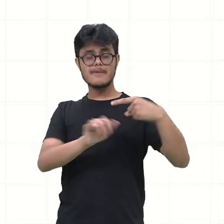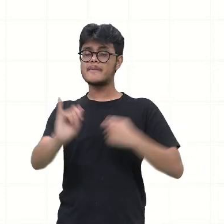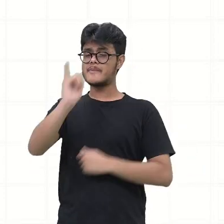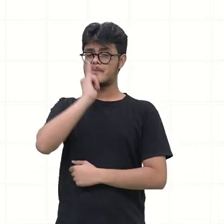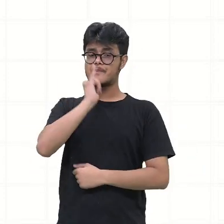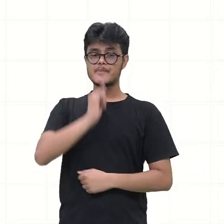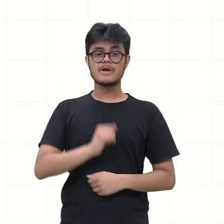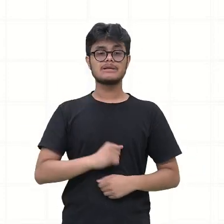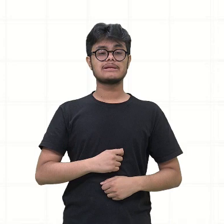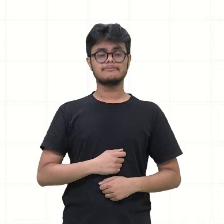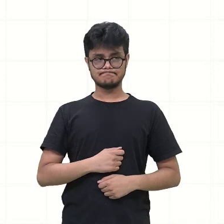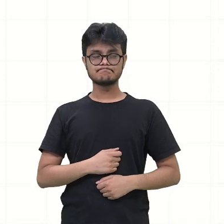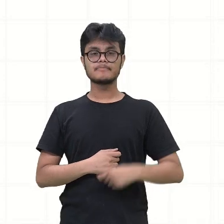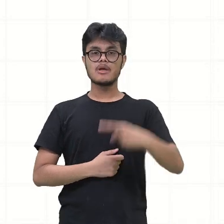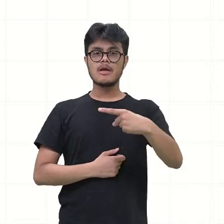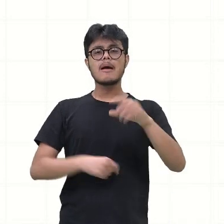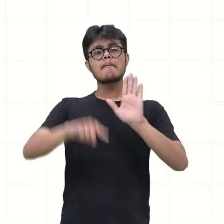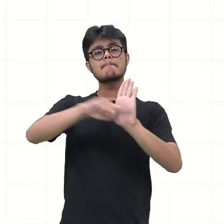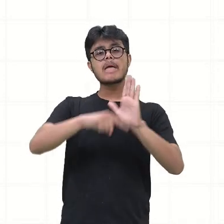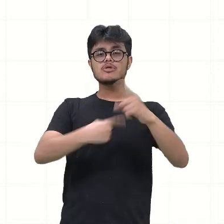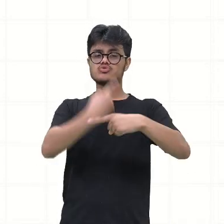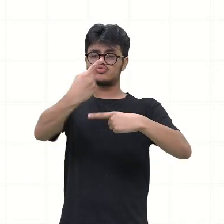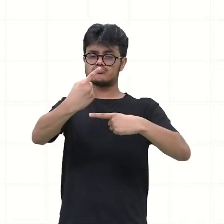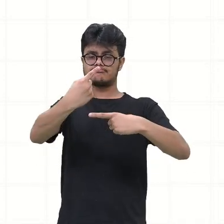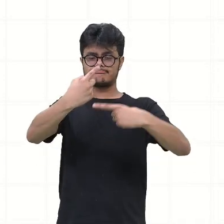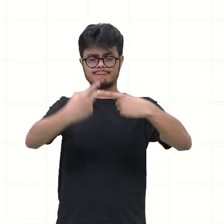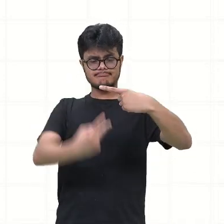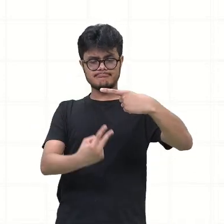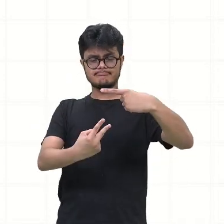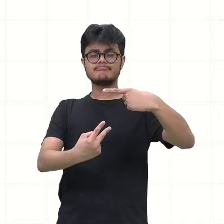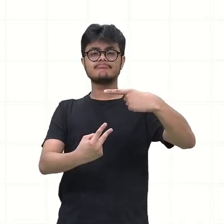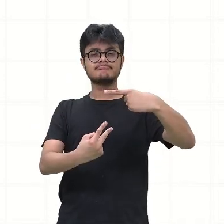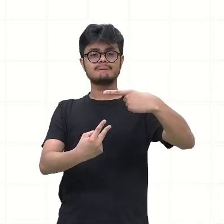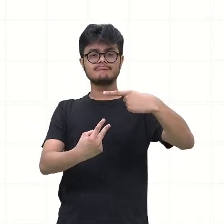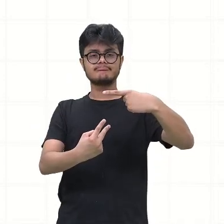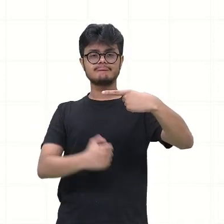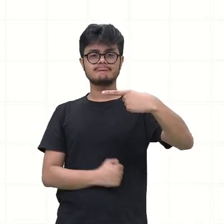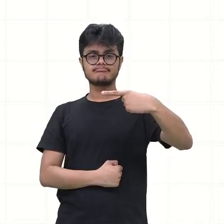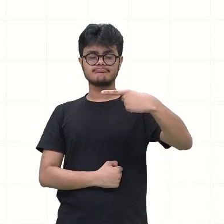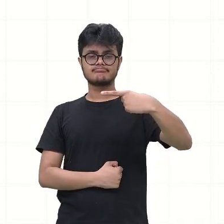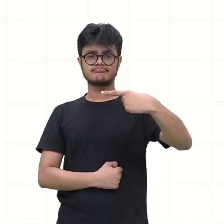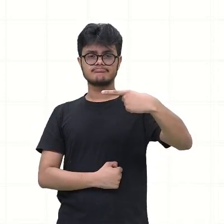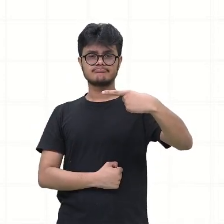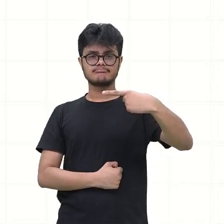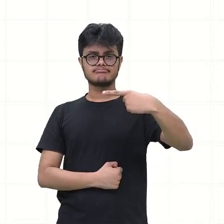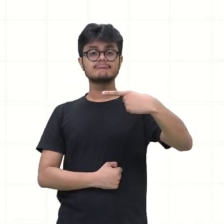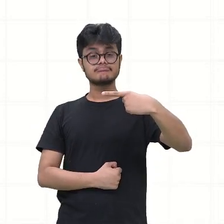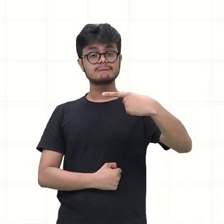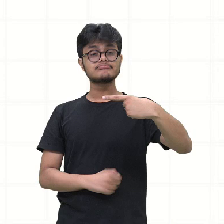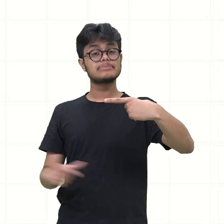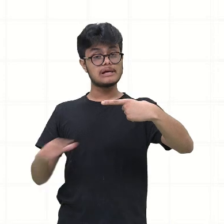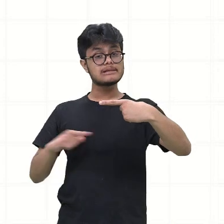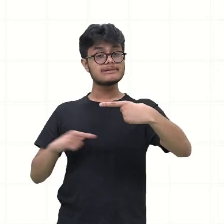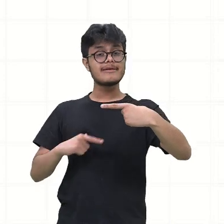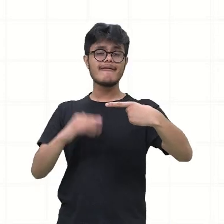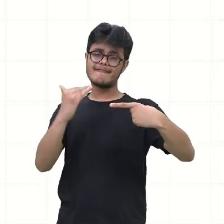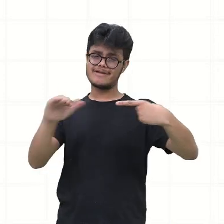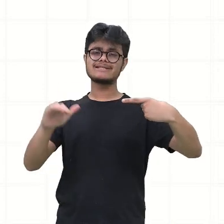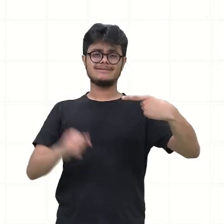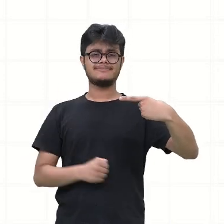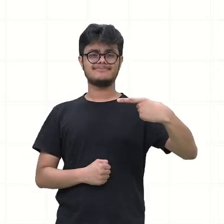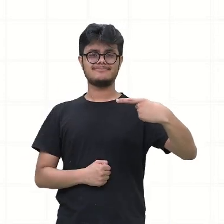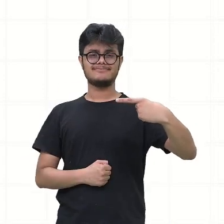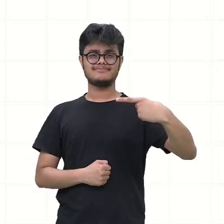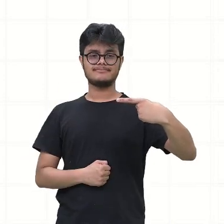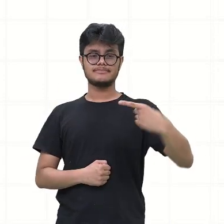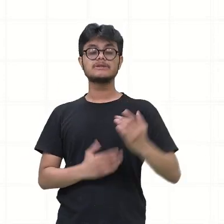1 sobre 2, ou também conhecido como menos meio. É um número, né, racional. E